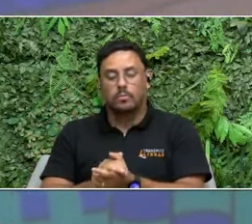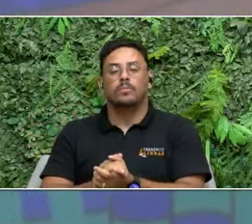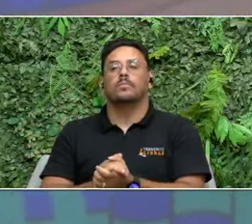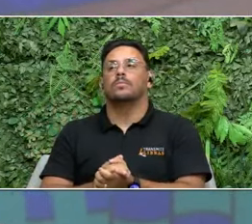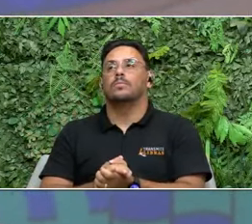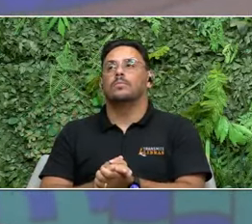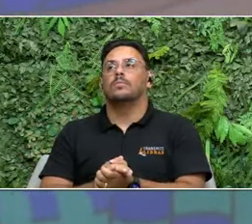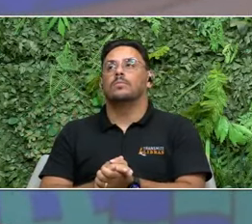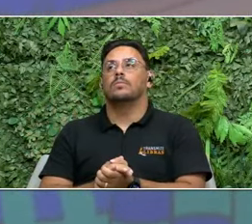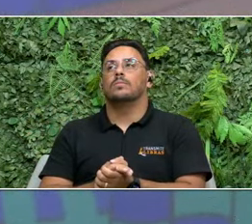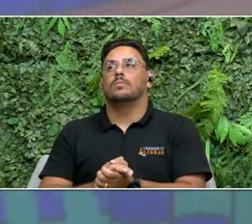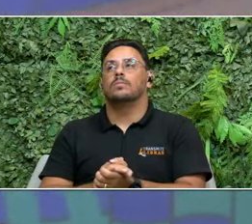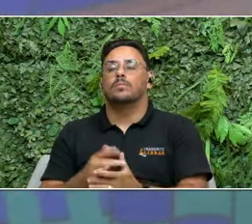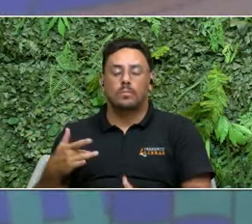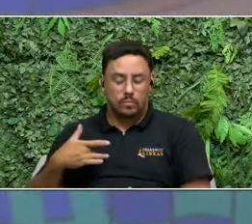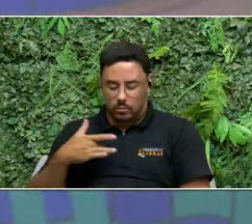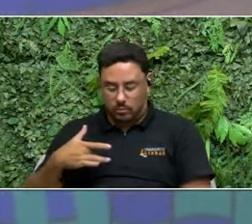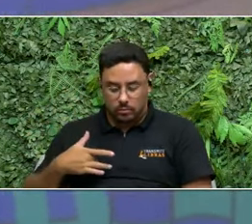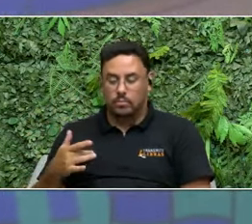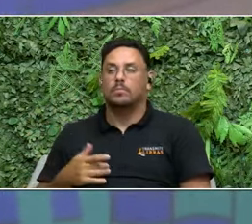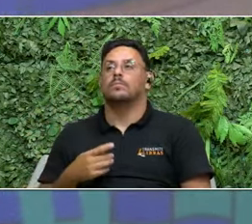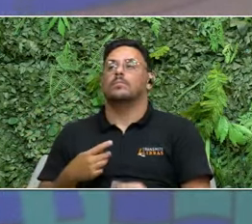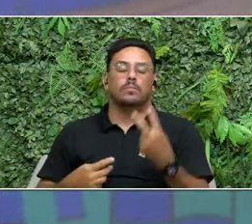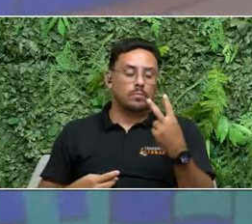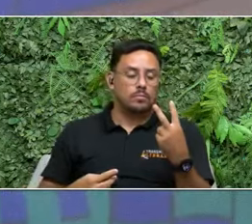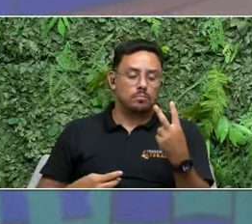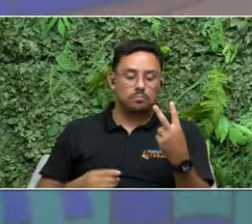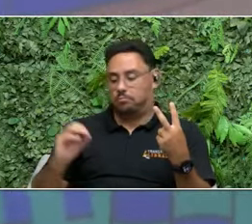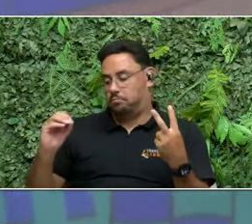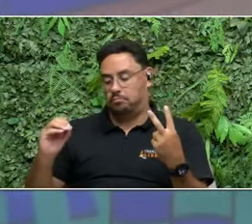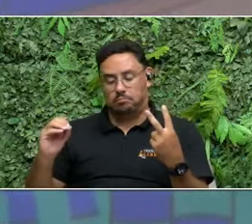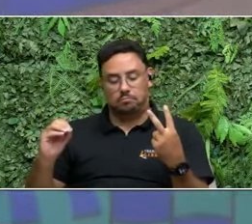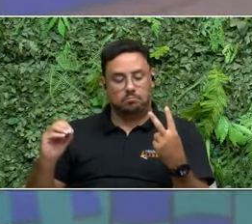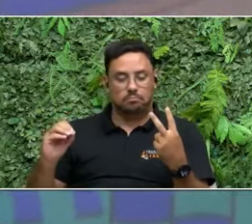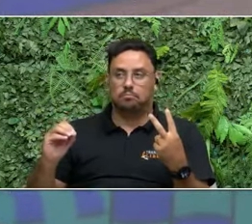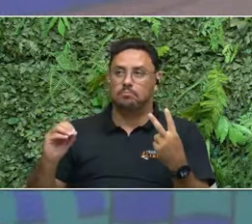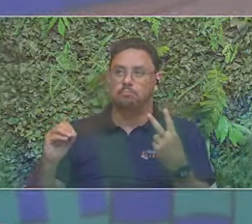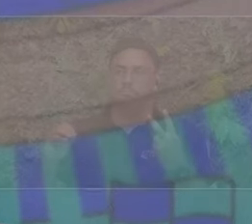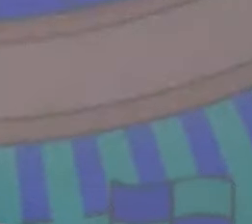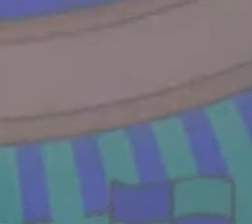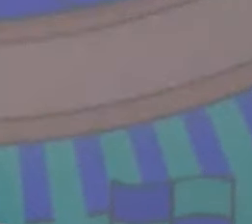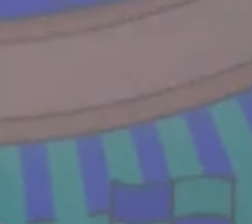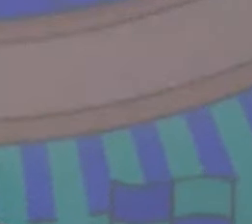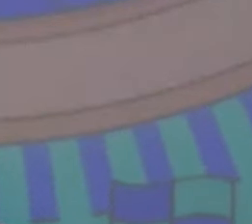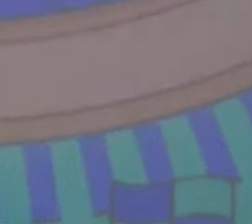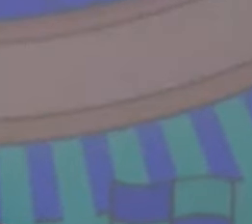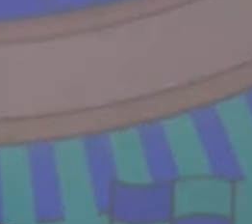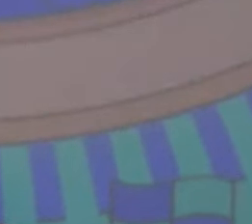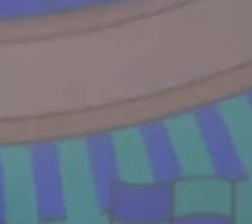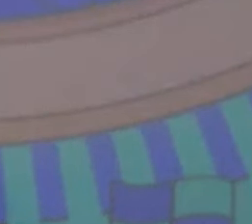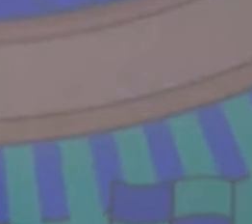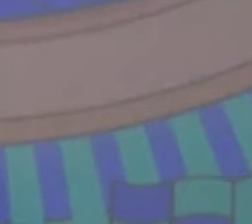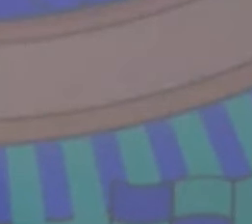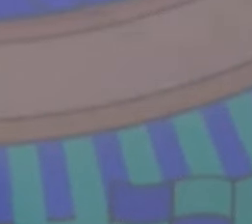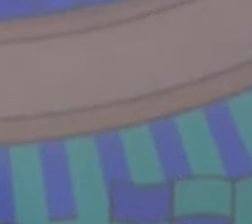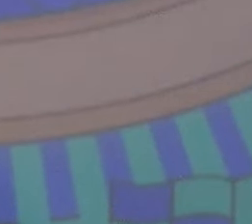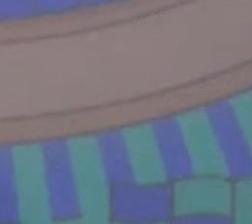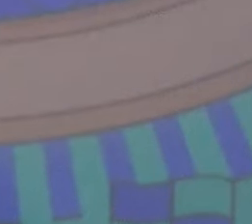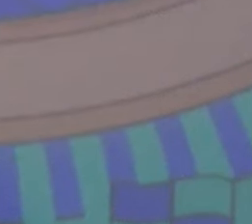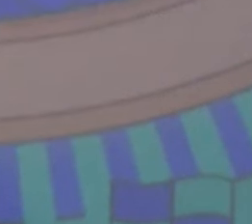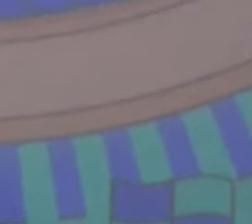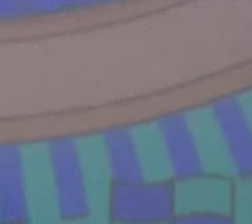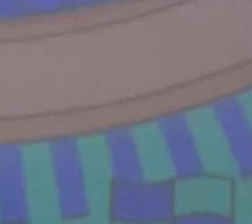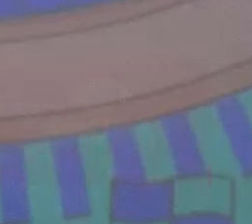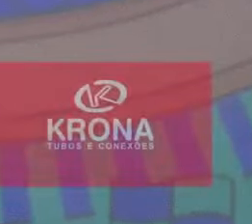hoje Cruzeiro aí tava tomando 2 a 0 placar completamente complicadíssimo e o